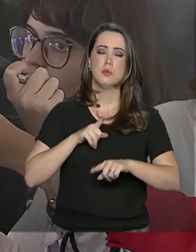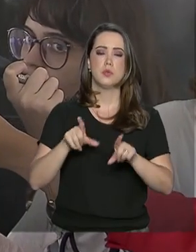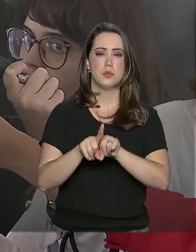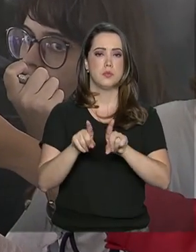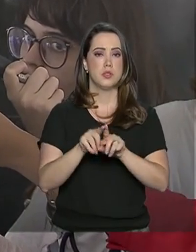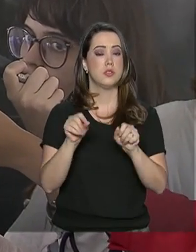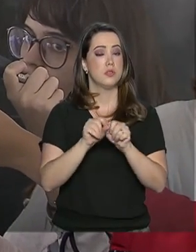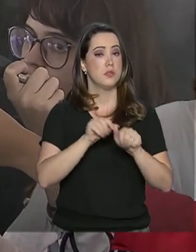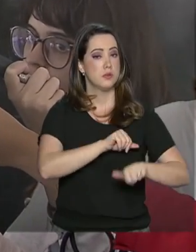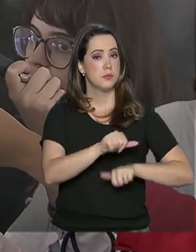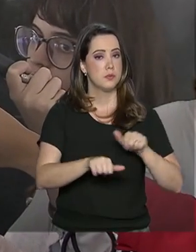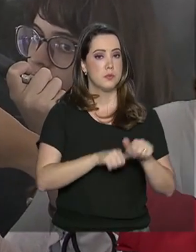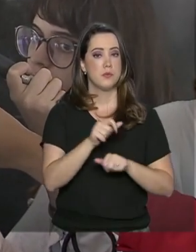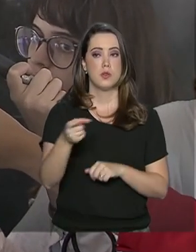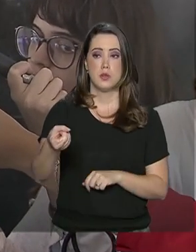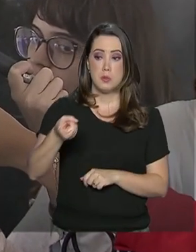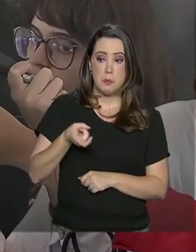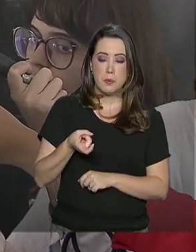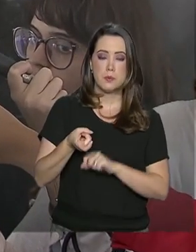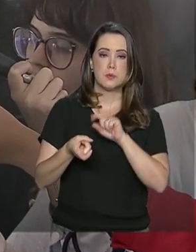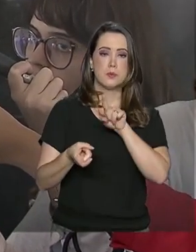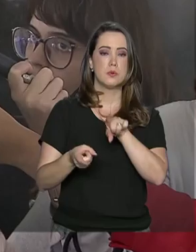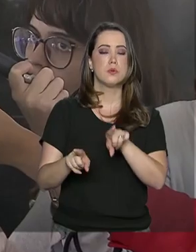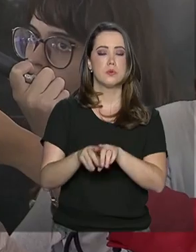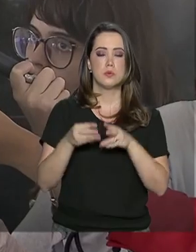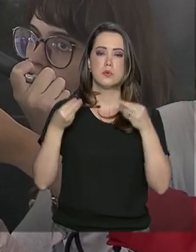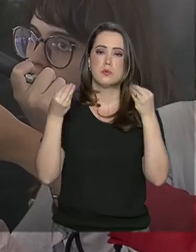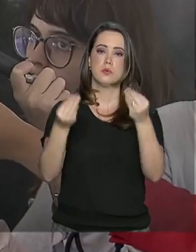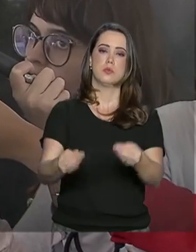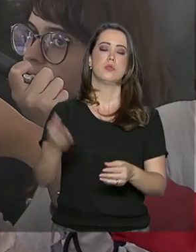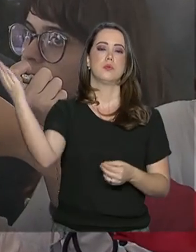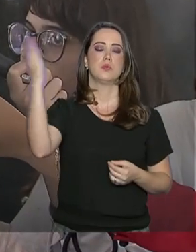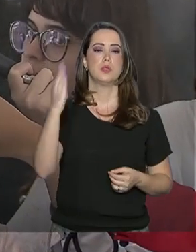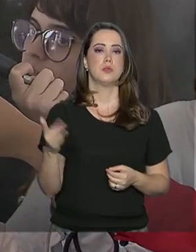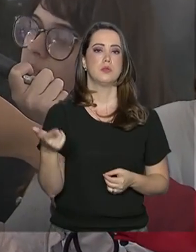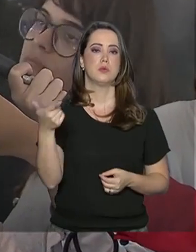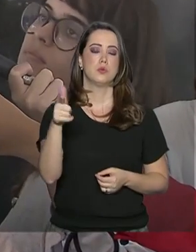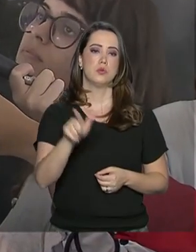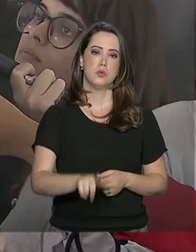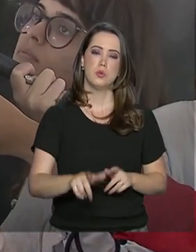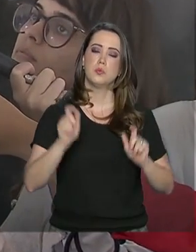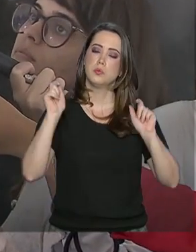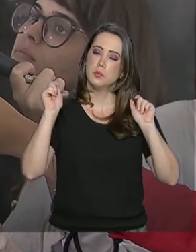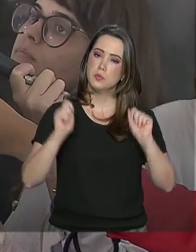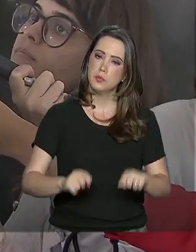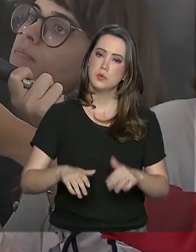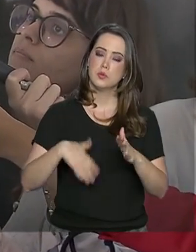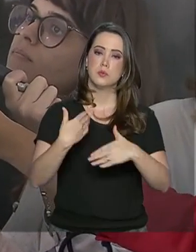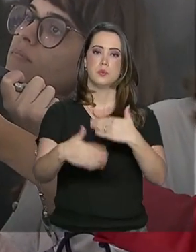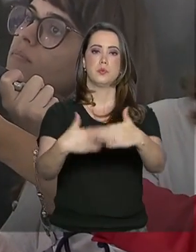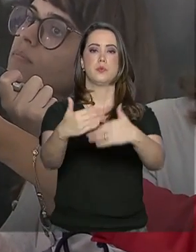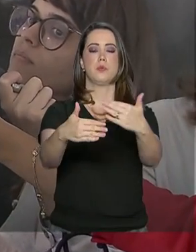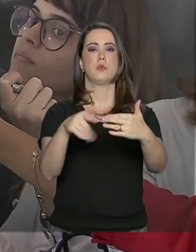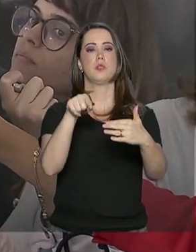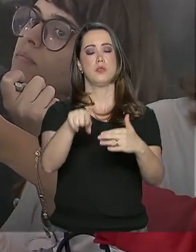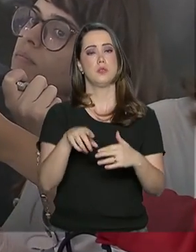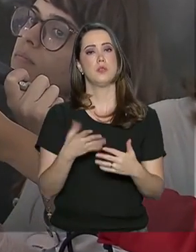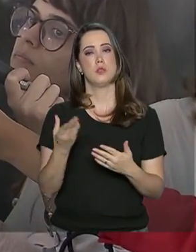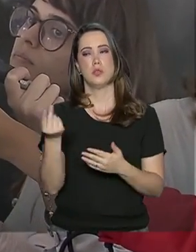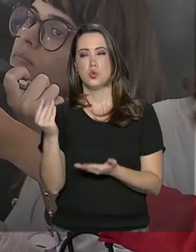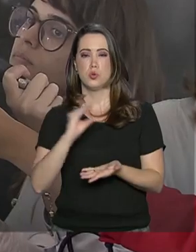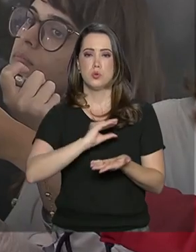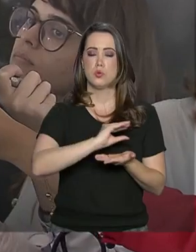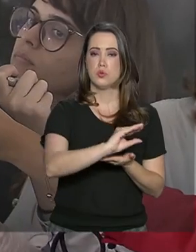a reforma tributária e poder dar ao Brasil novamente, condições de se desenvolver, atrair